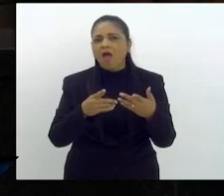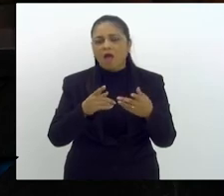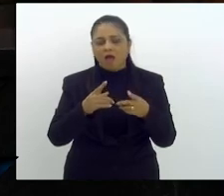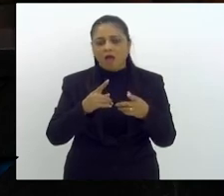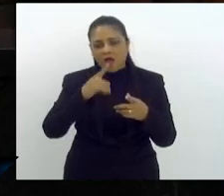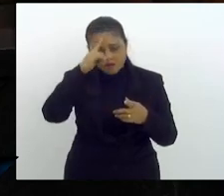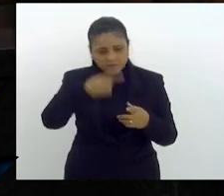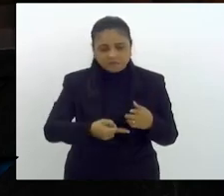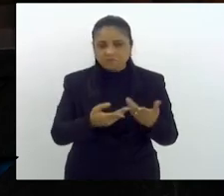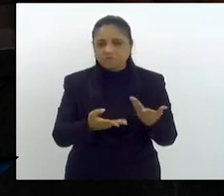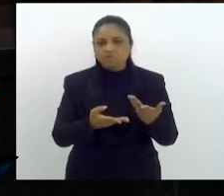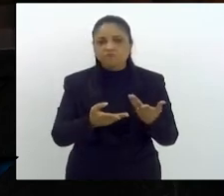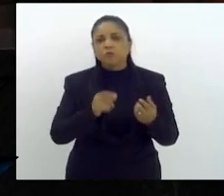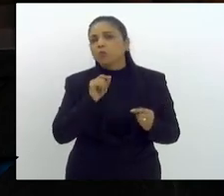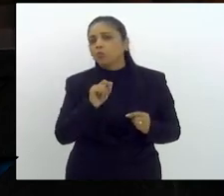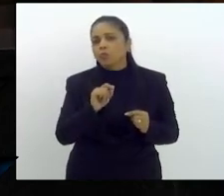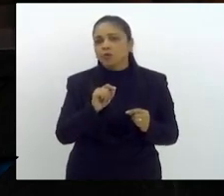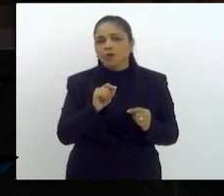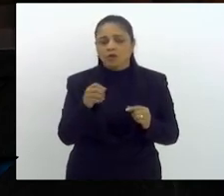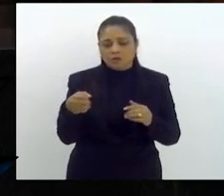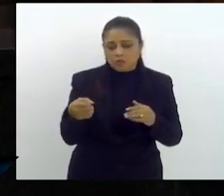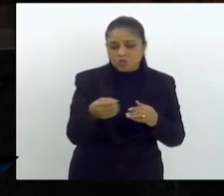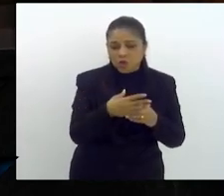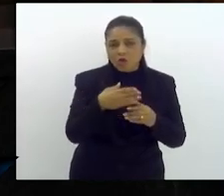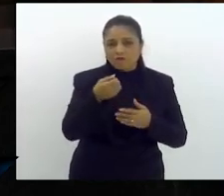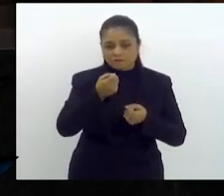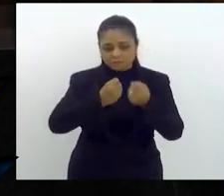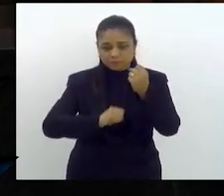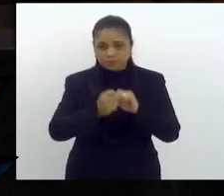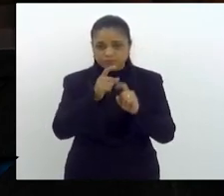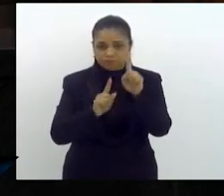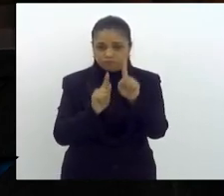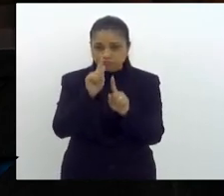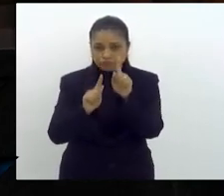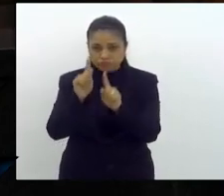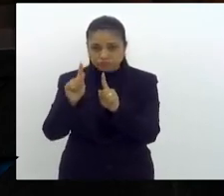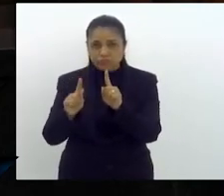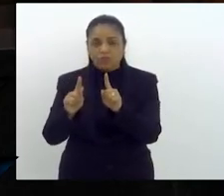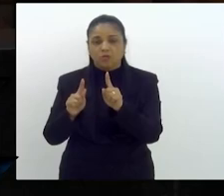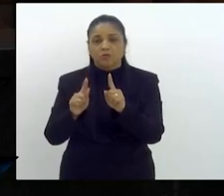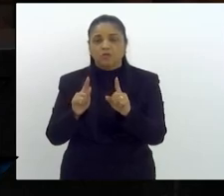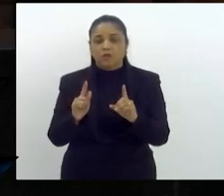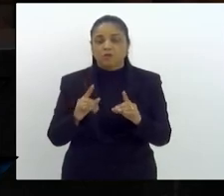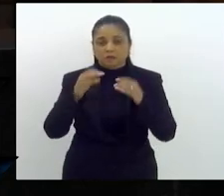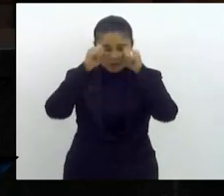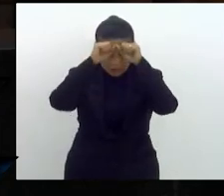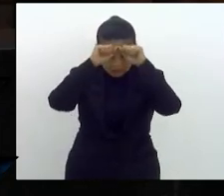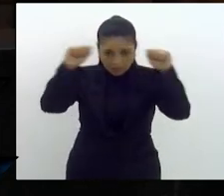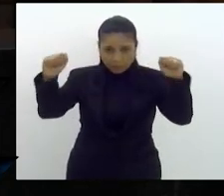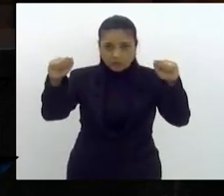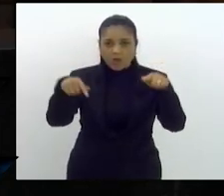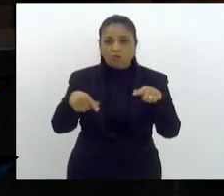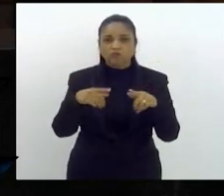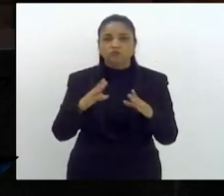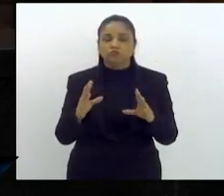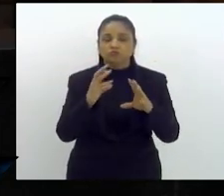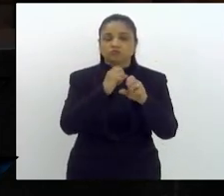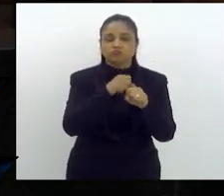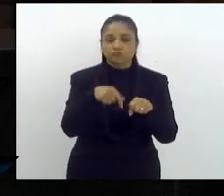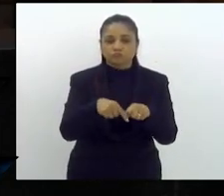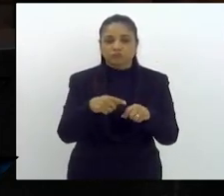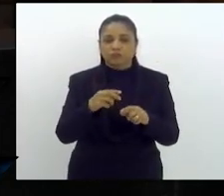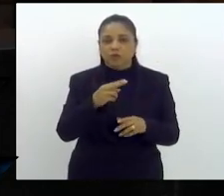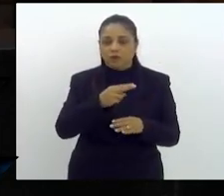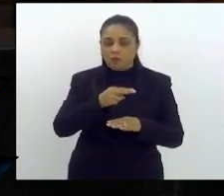fato de que se está tendo uma nova concessão uma nova modelagem no tribunal de contas da União para a concessão da br-040